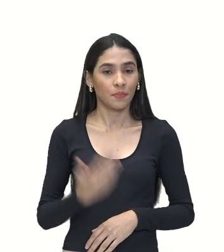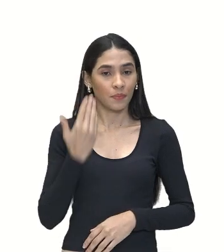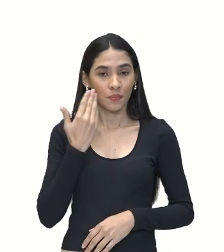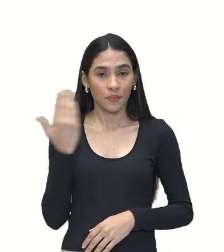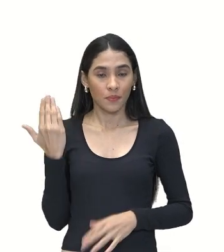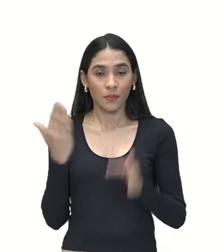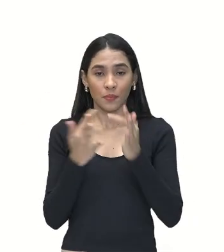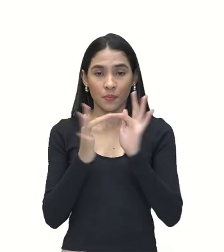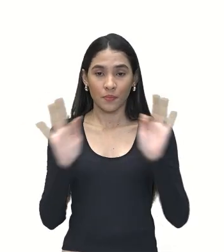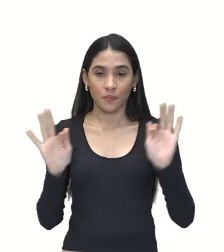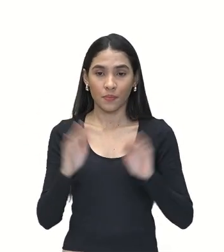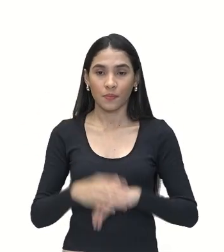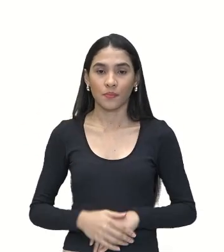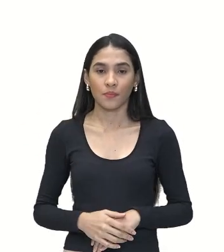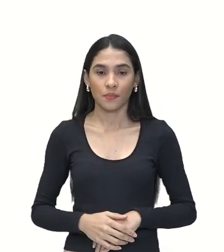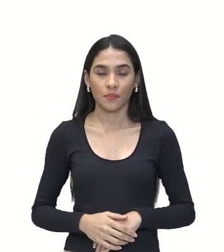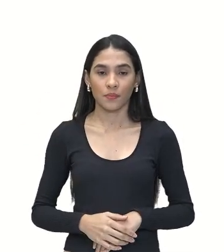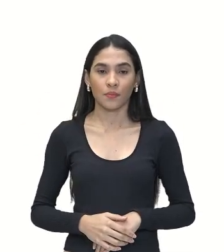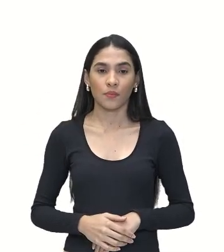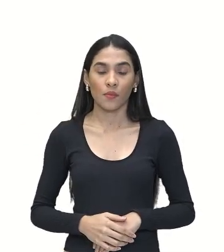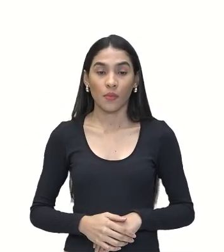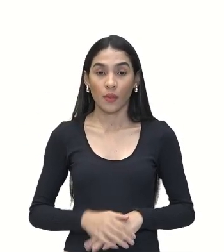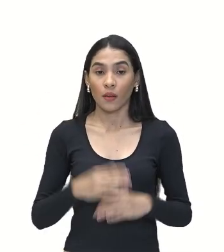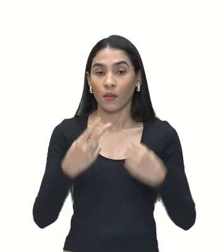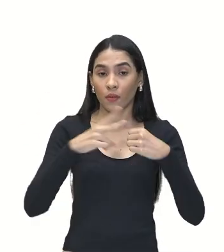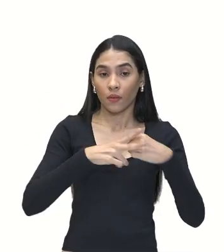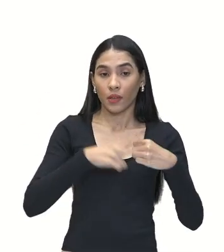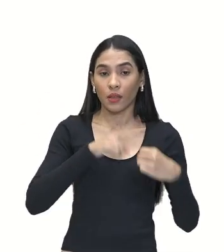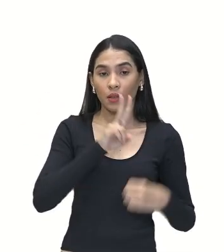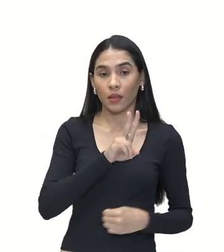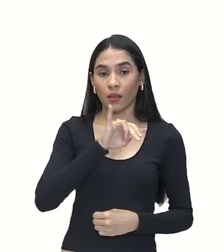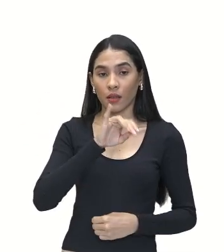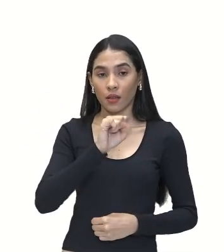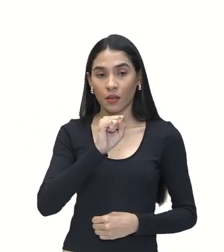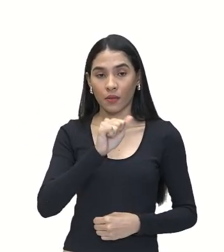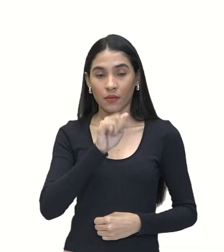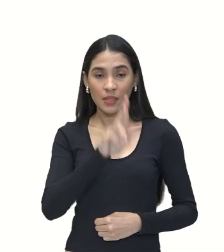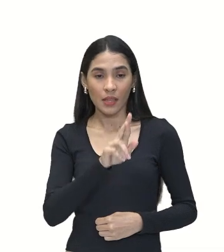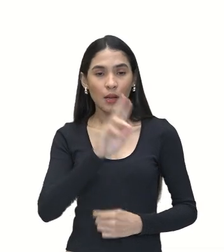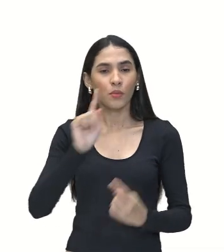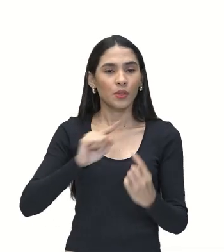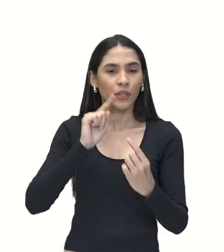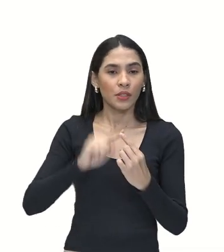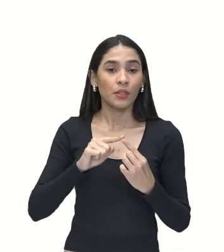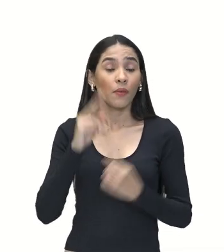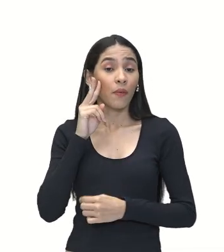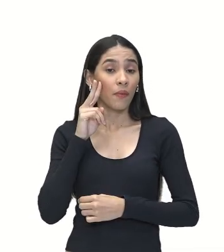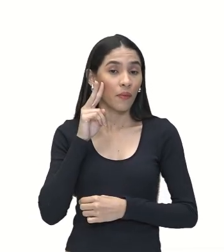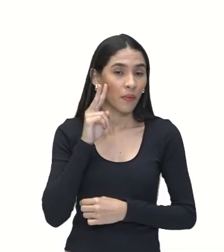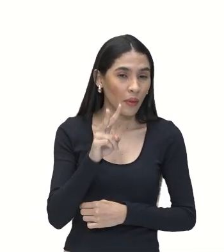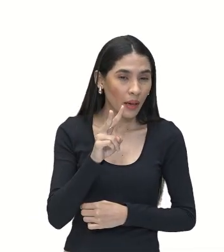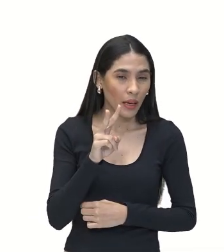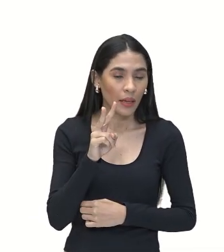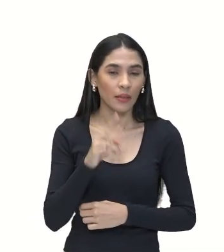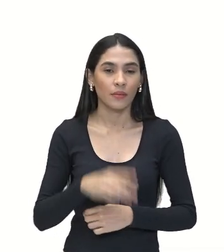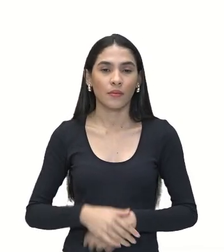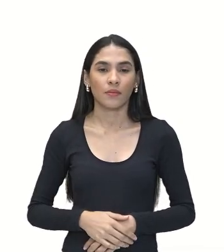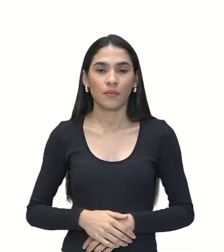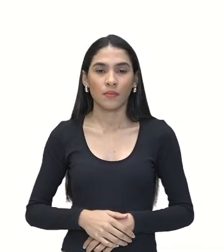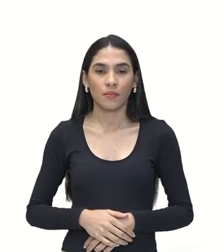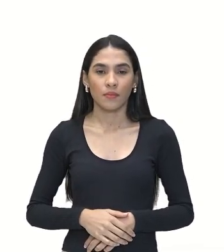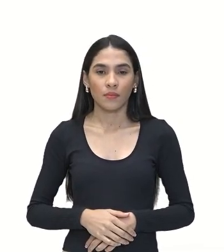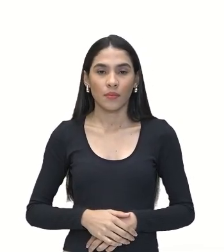vocês, olha só. O verbo visar, gente, no sentido de olhar, mirar, carimbar,